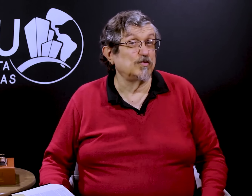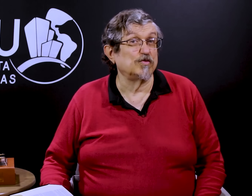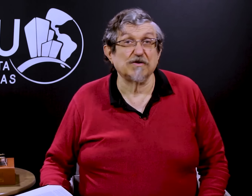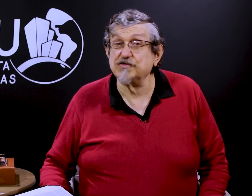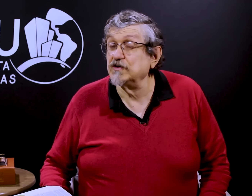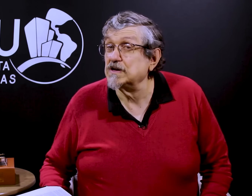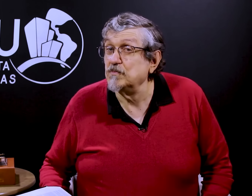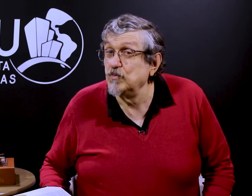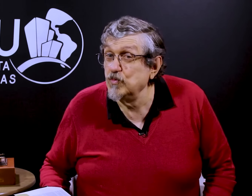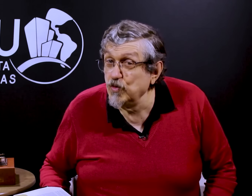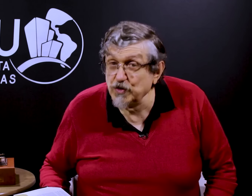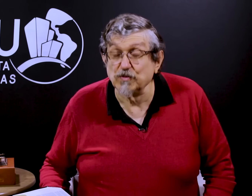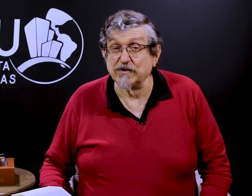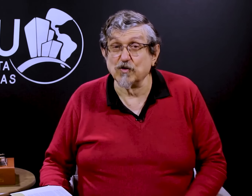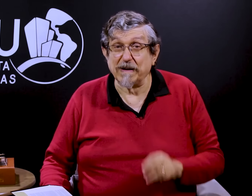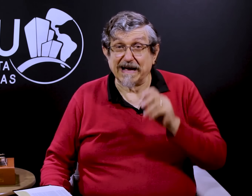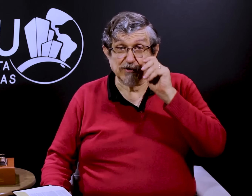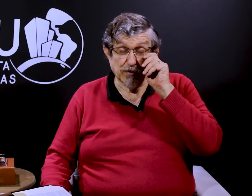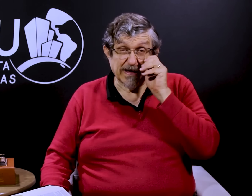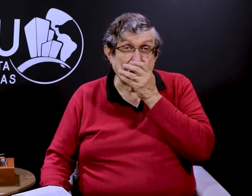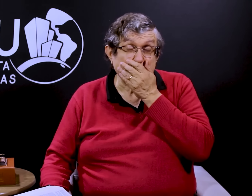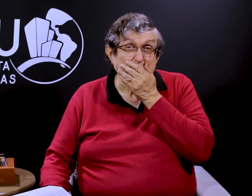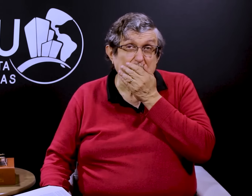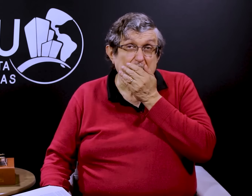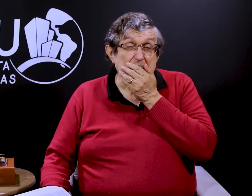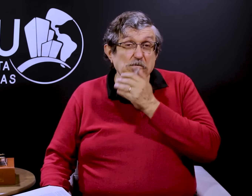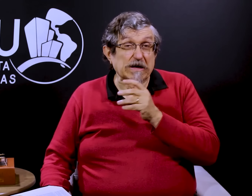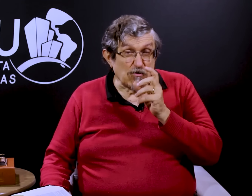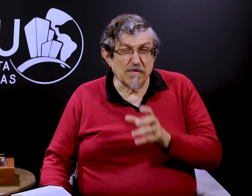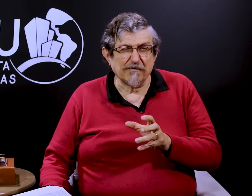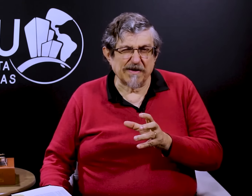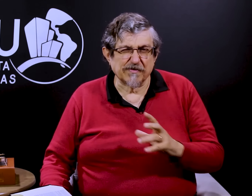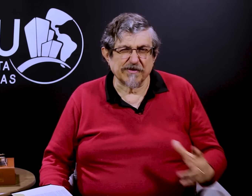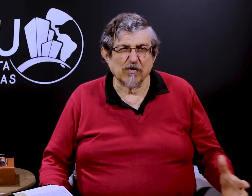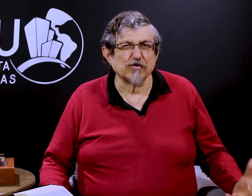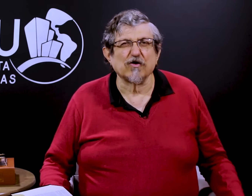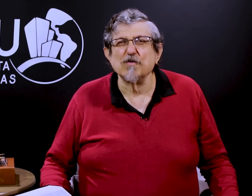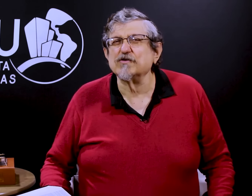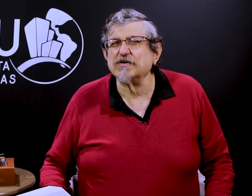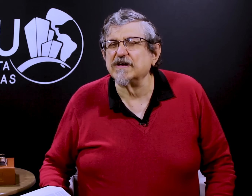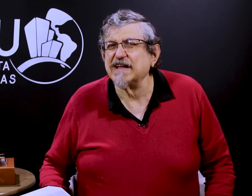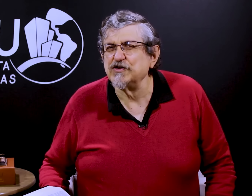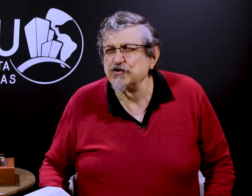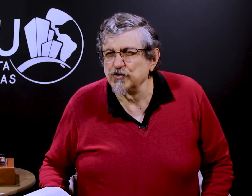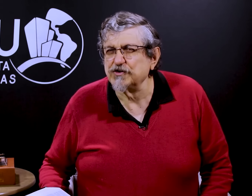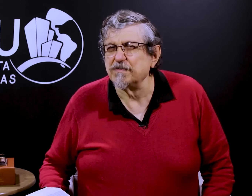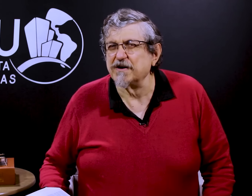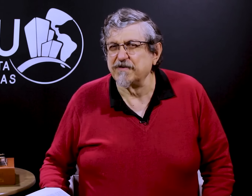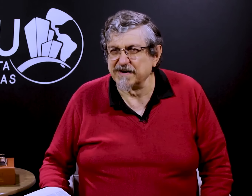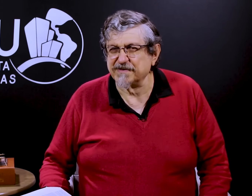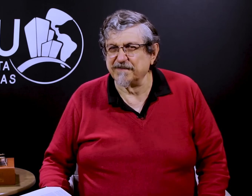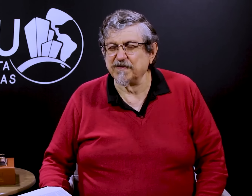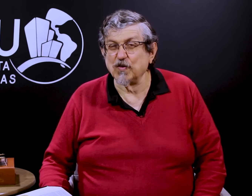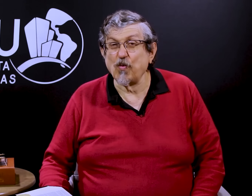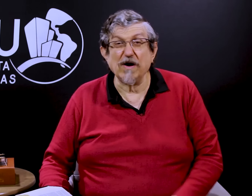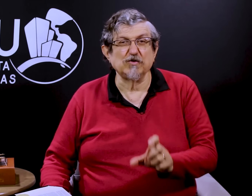e no mundo antigo era muito mais complicado por quê Porque uma vez que você constrói uma sociedade injusta e